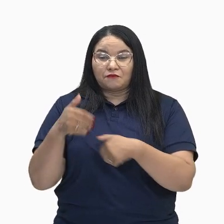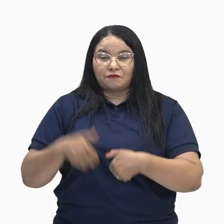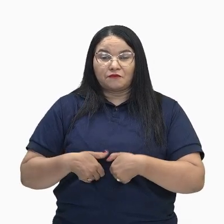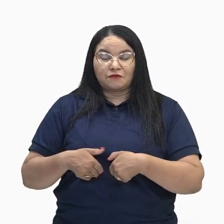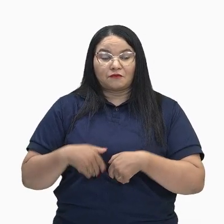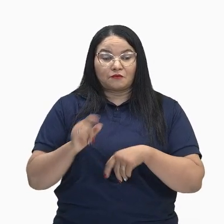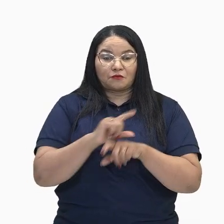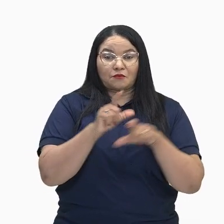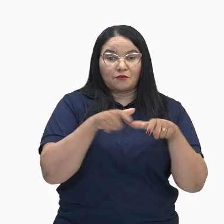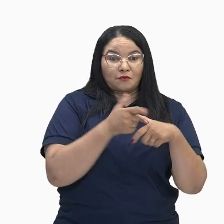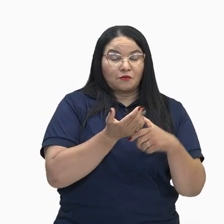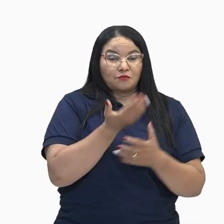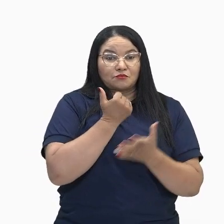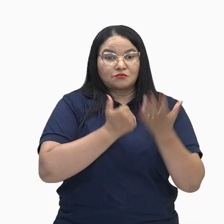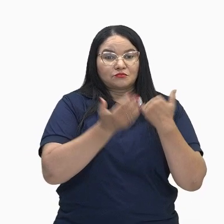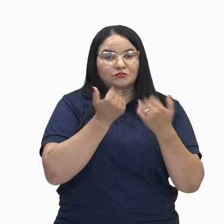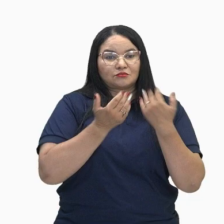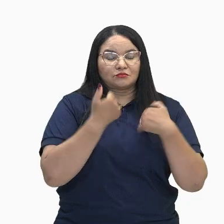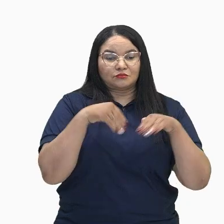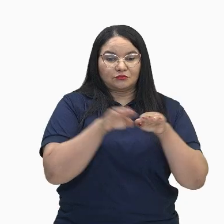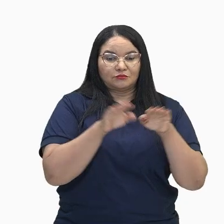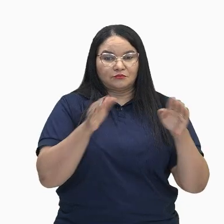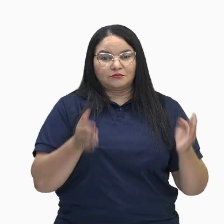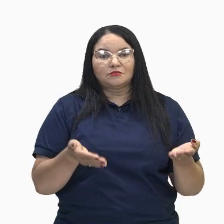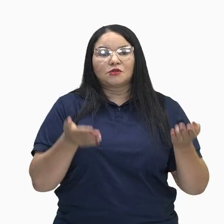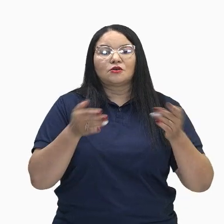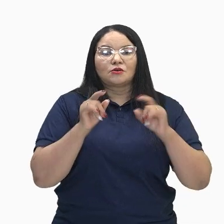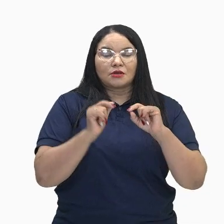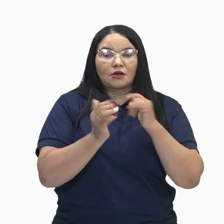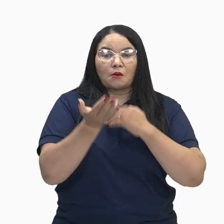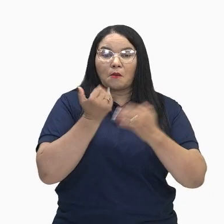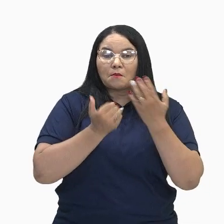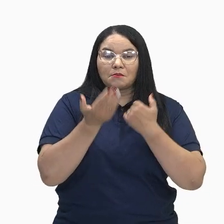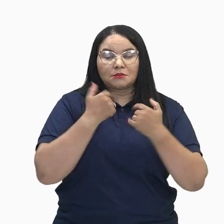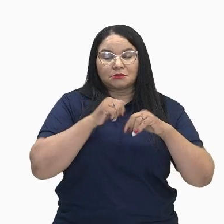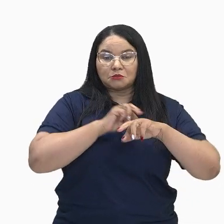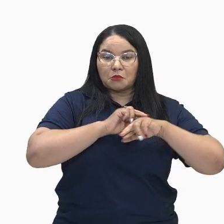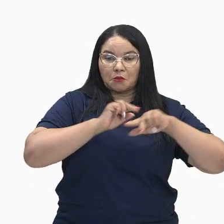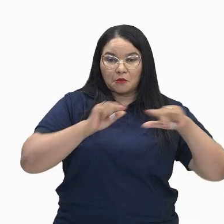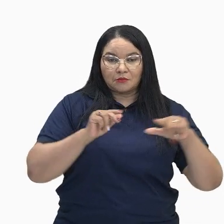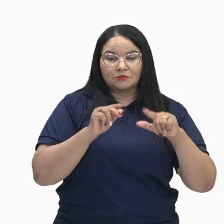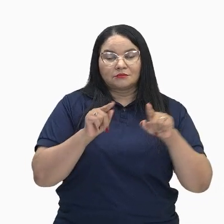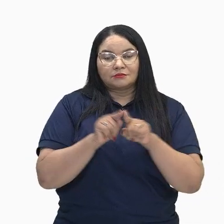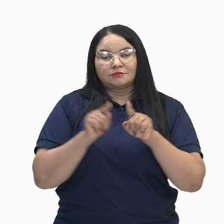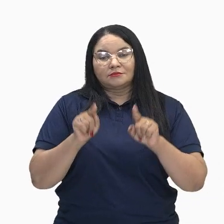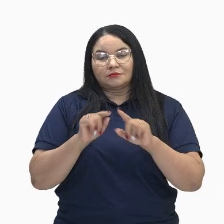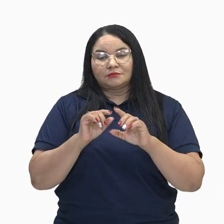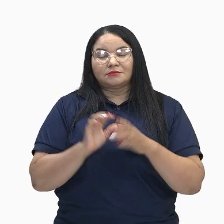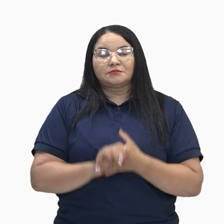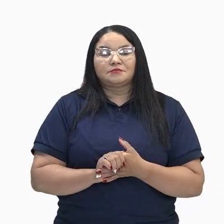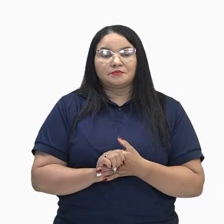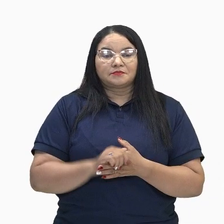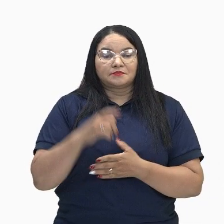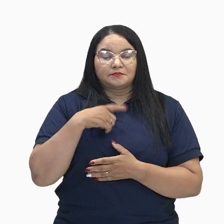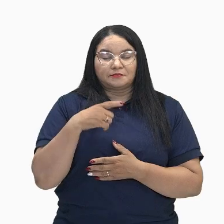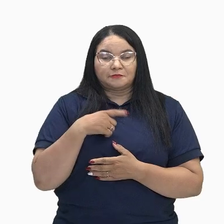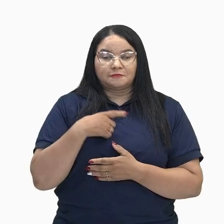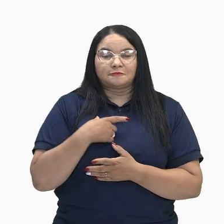né? A ideia do banquete. O que é a ideia do banquete? Comida, muita comida, fartura de